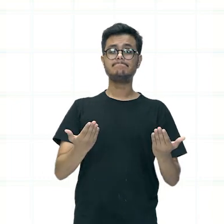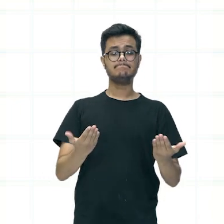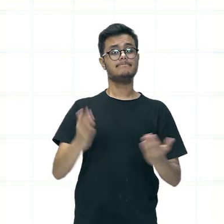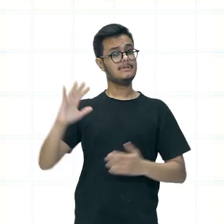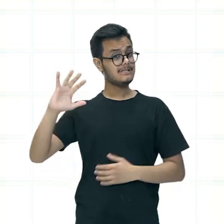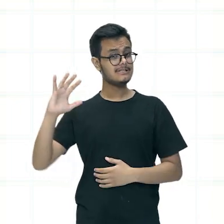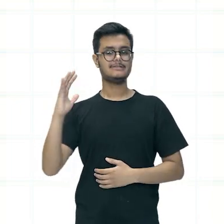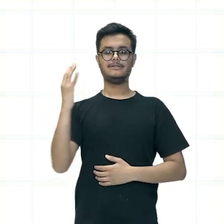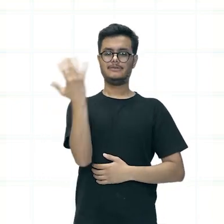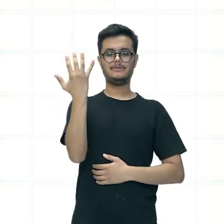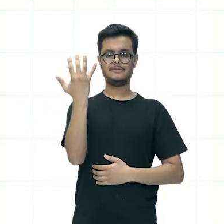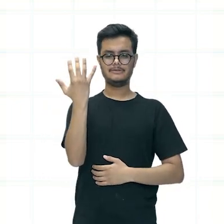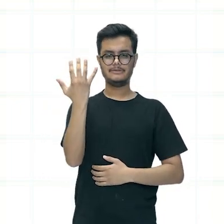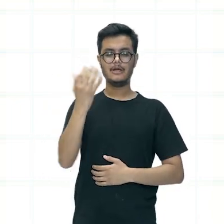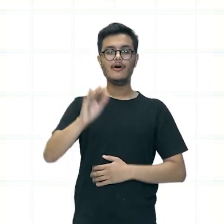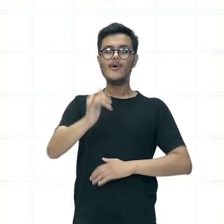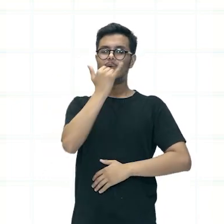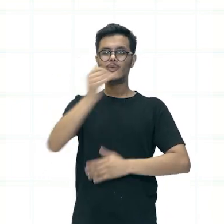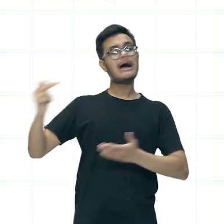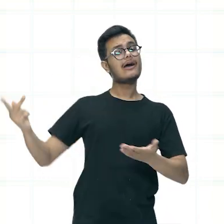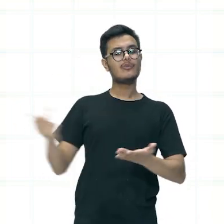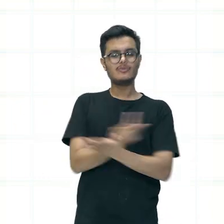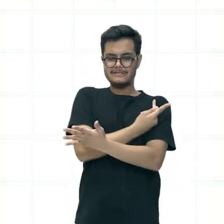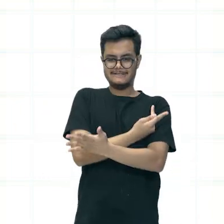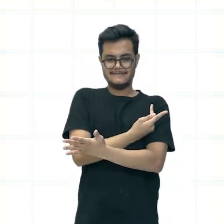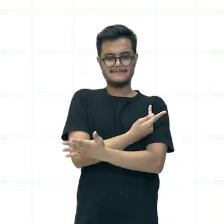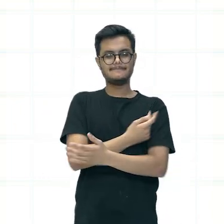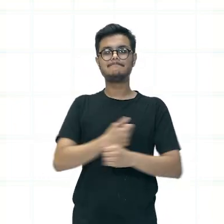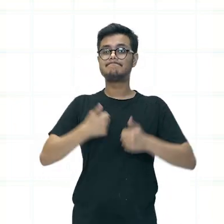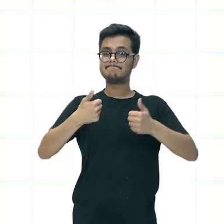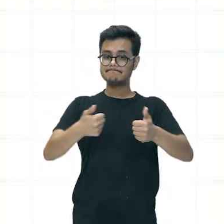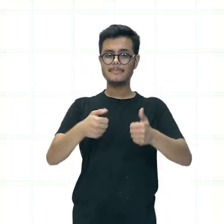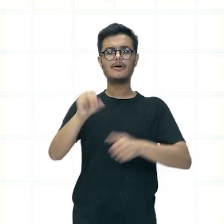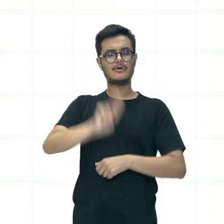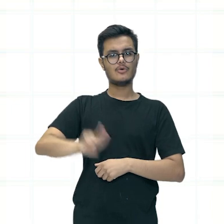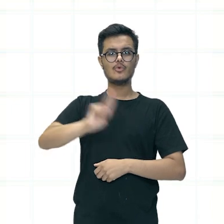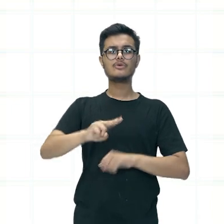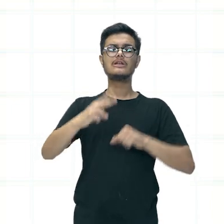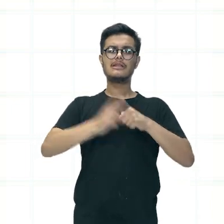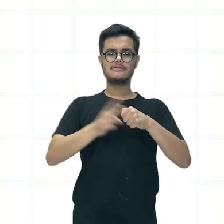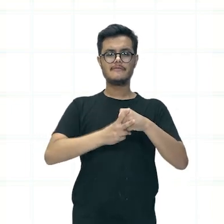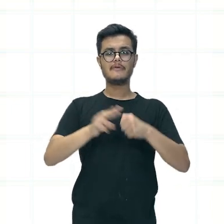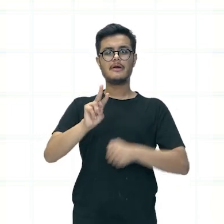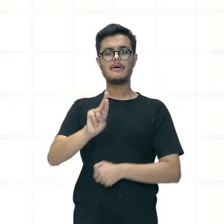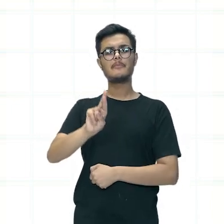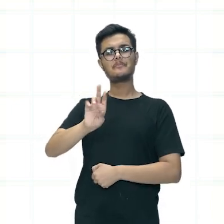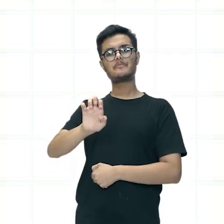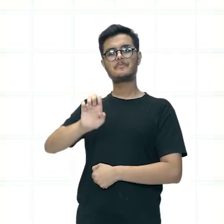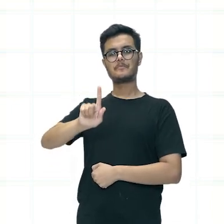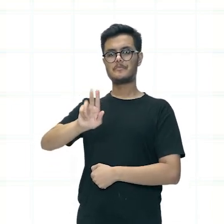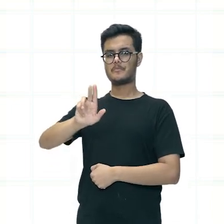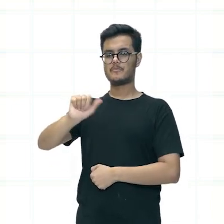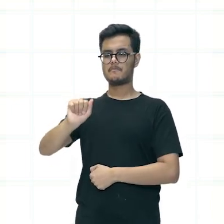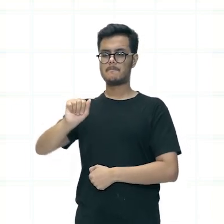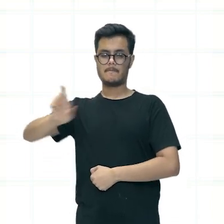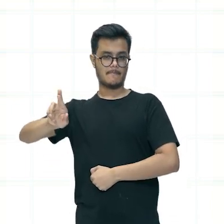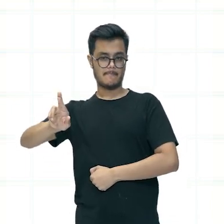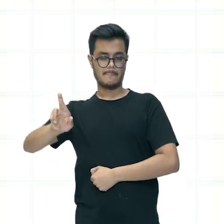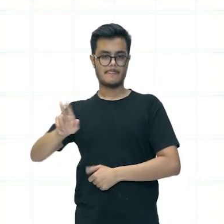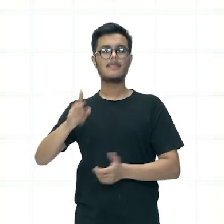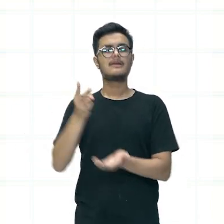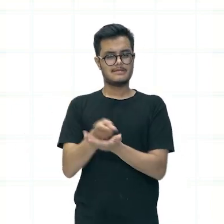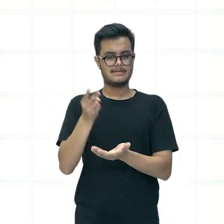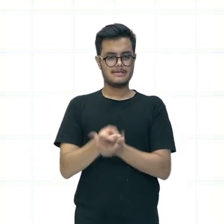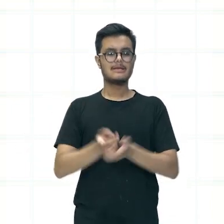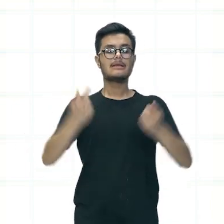ação do passado, ok? Na forma afirmativa. E quando ocorre a forma afirmativa, eu